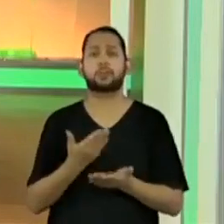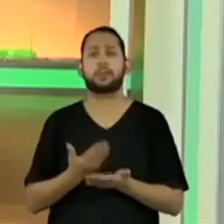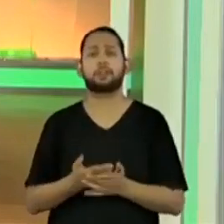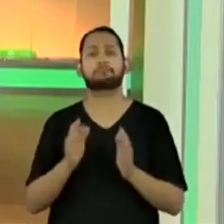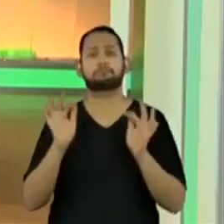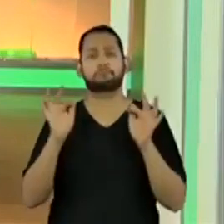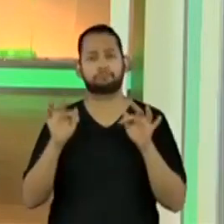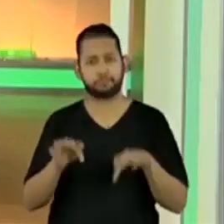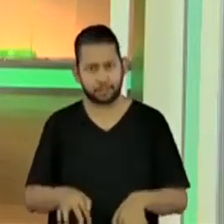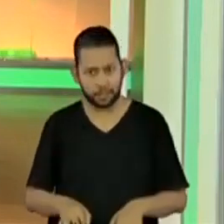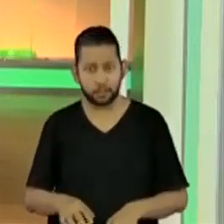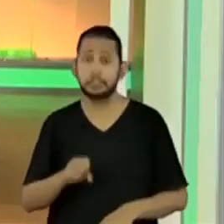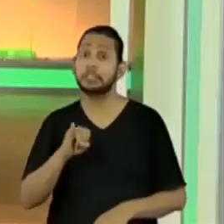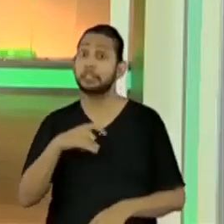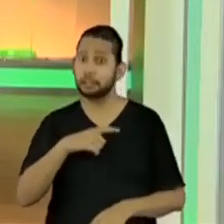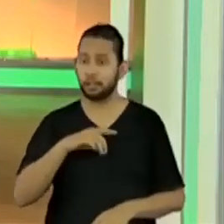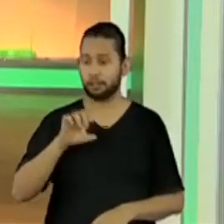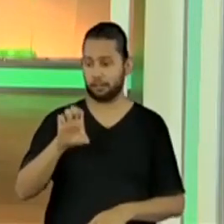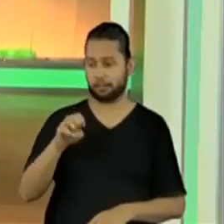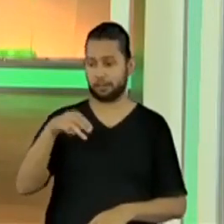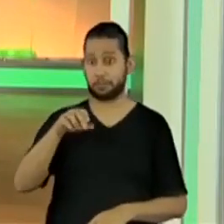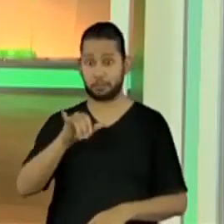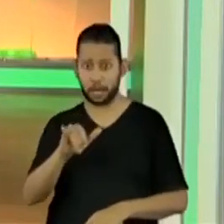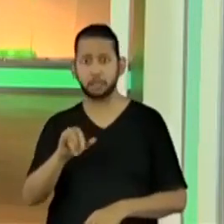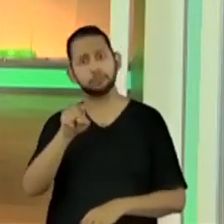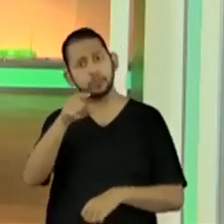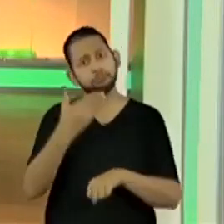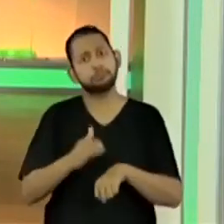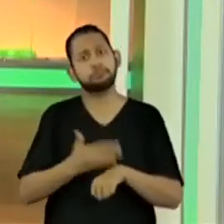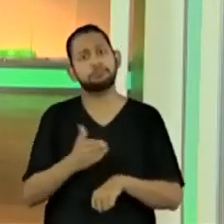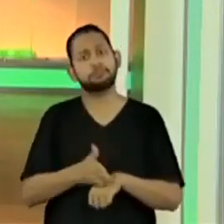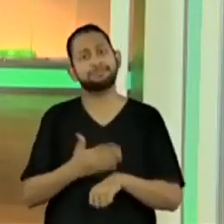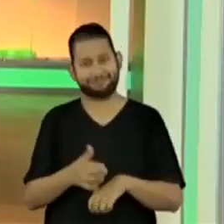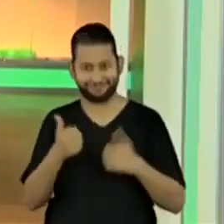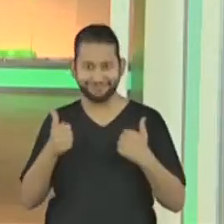Se você tem o EMAI, utilize aí e pratique.